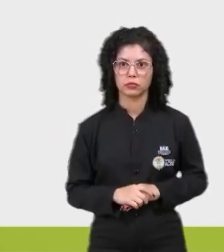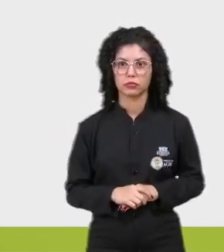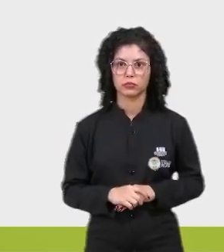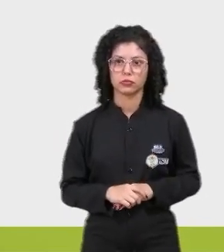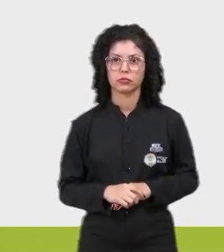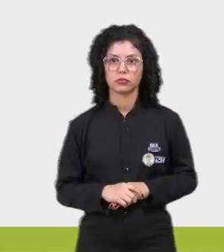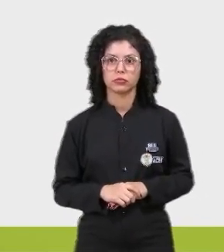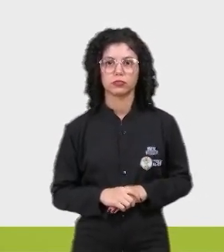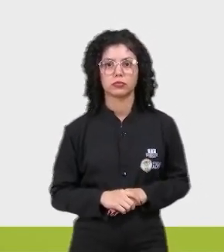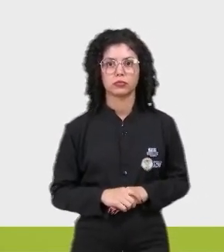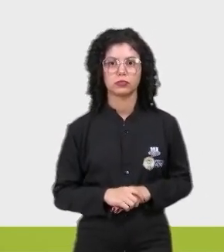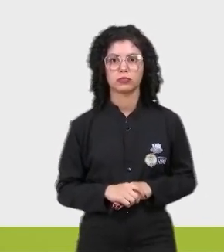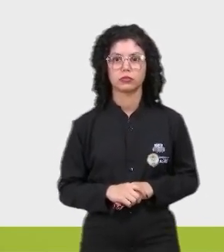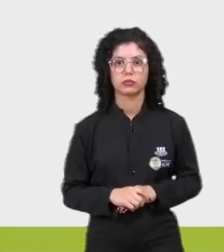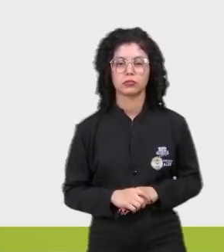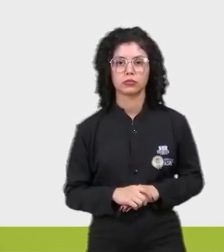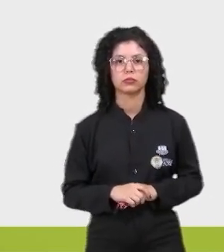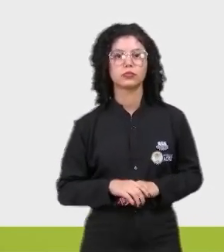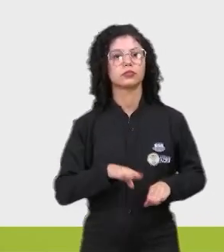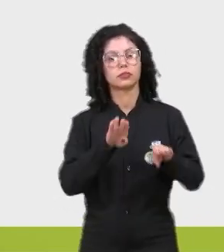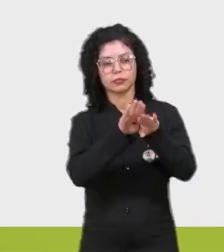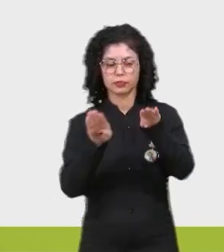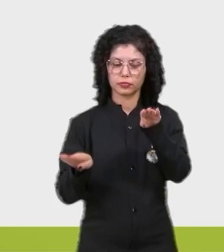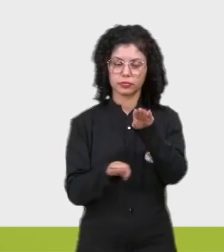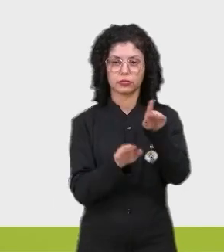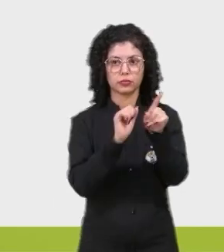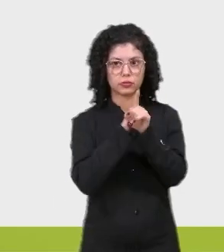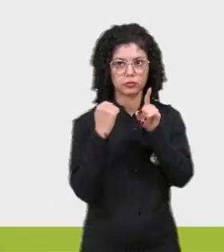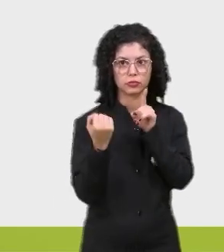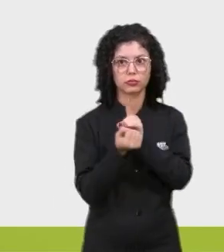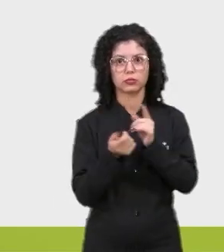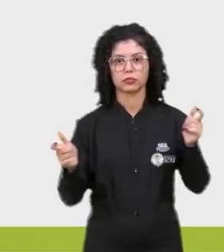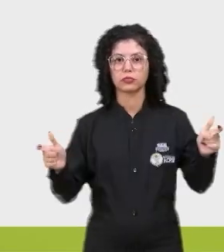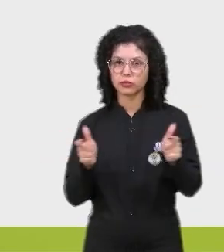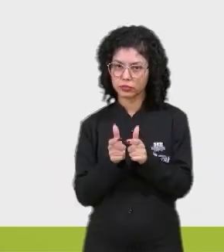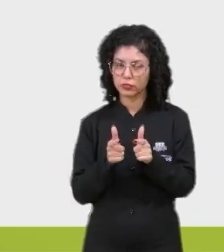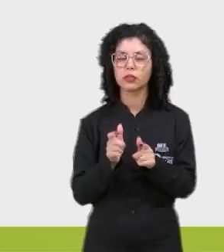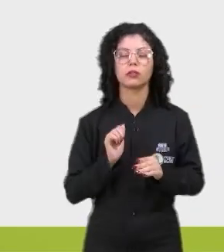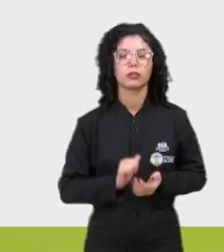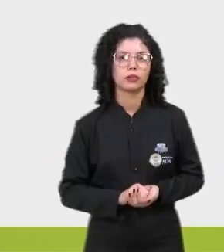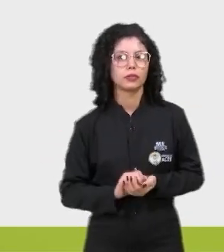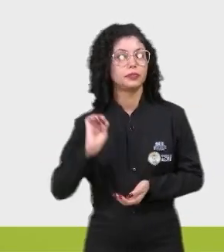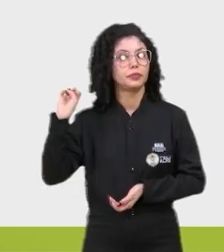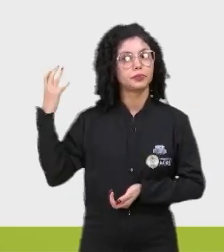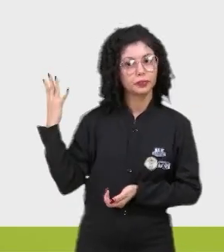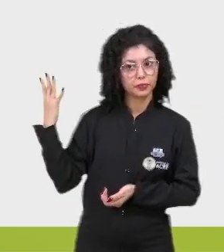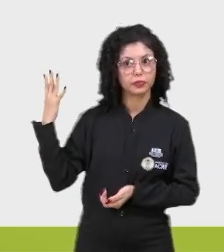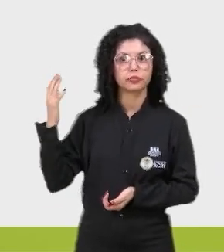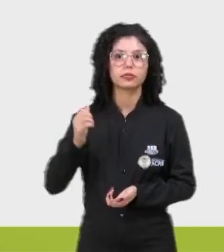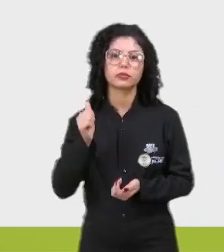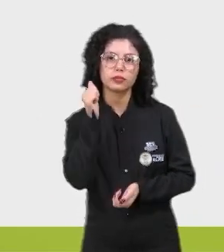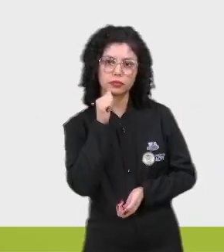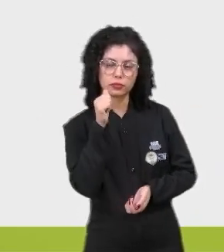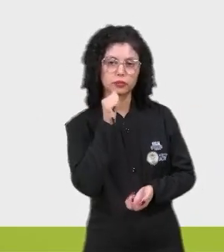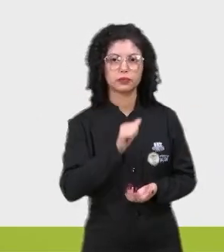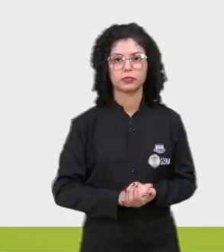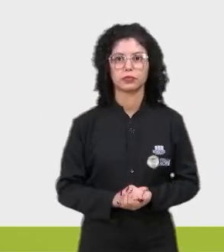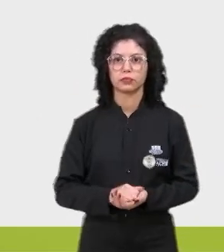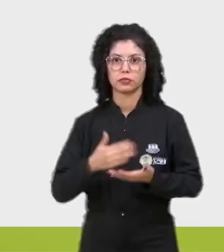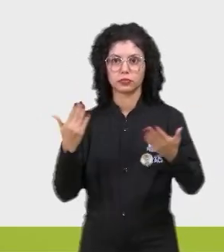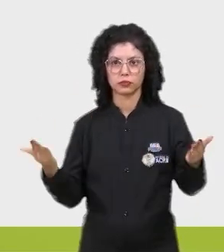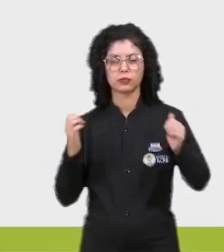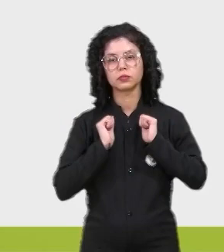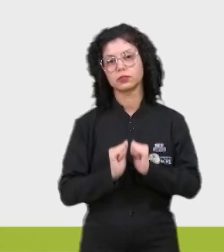uma citação, né, sobre desigualdades e minorias sociais, que é o caso da mulher, né?